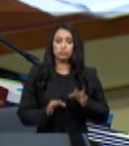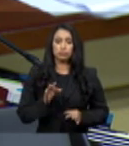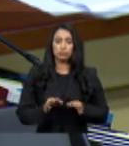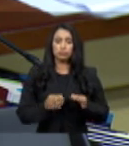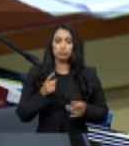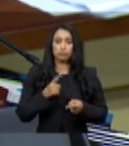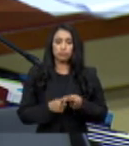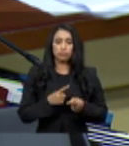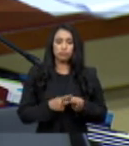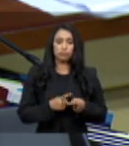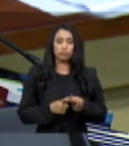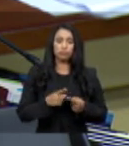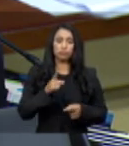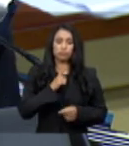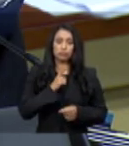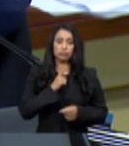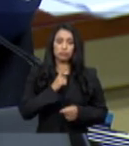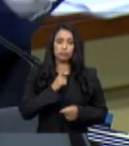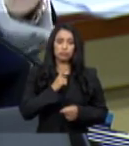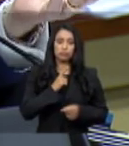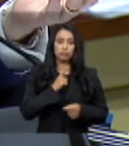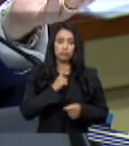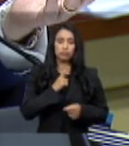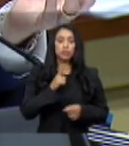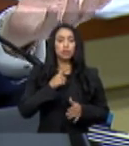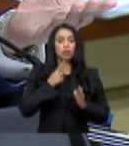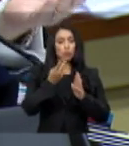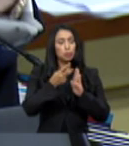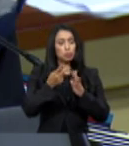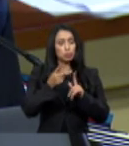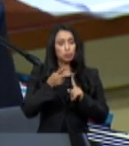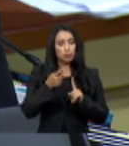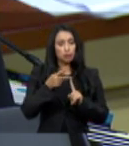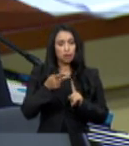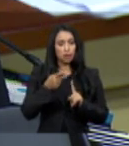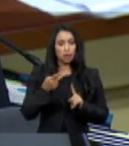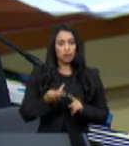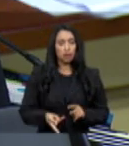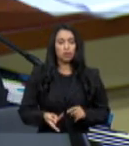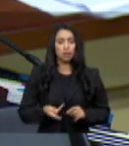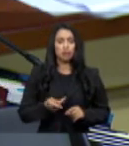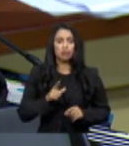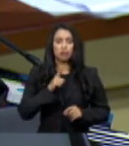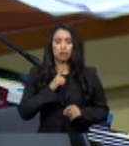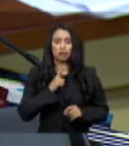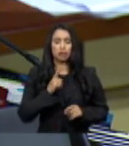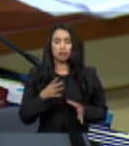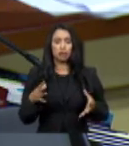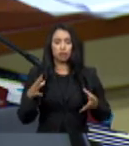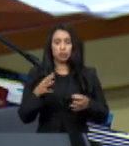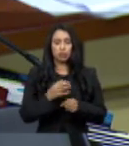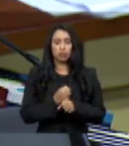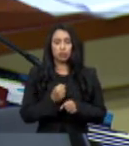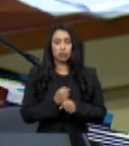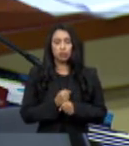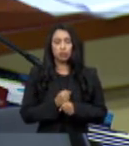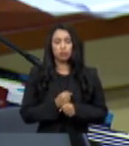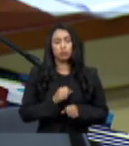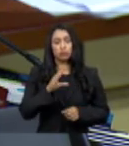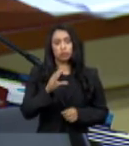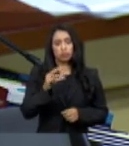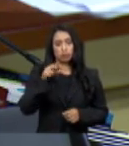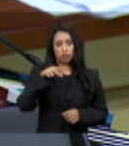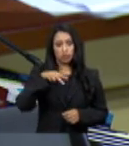presidente porque já existe isso tanto a uma portaria interministerial e a um conjunto de recomendações do